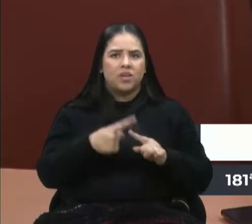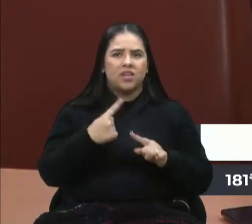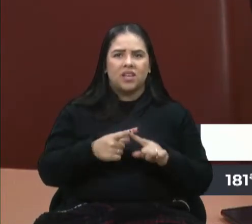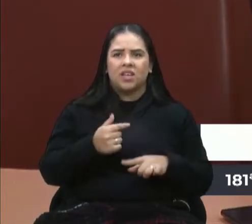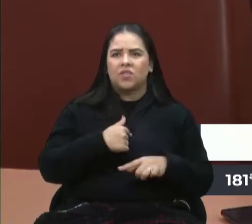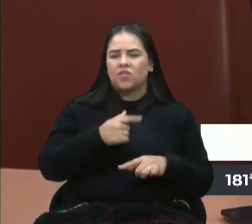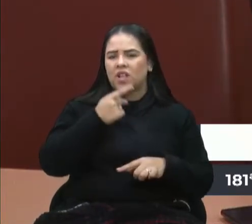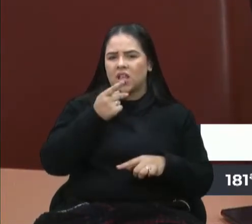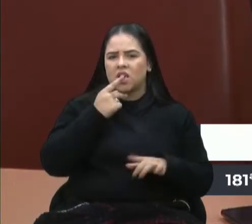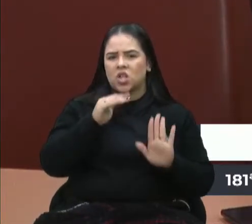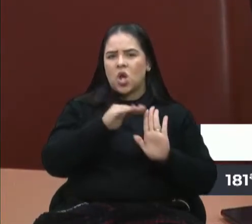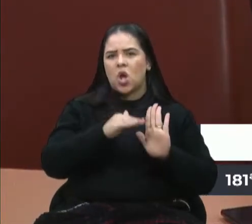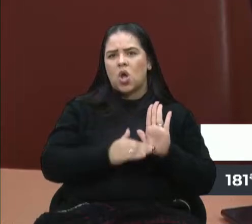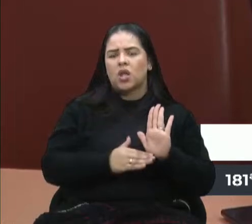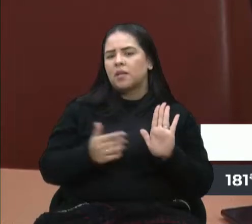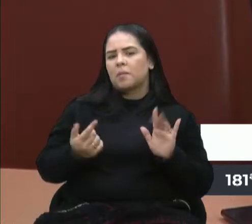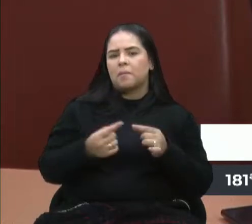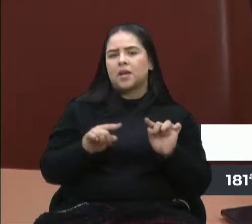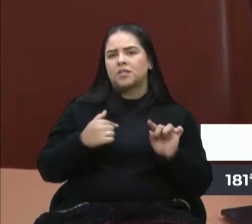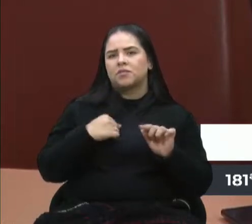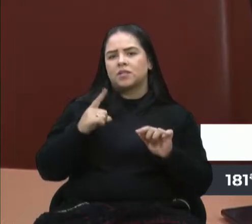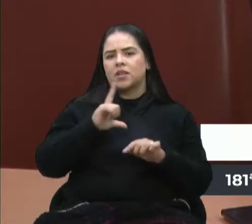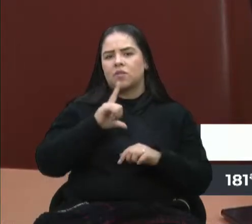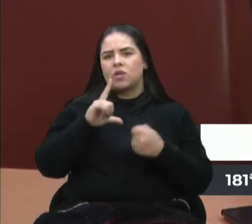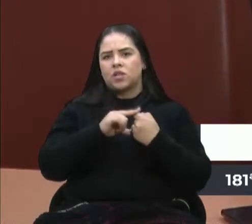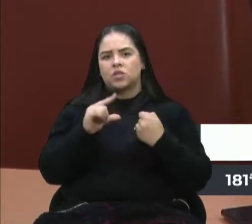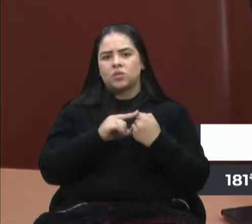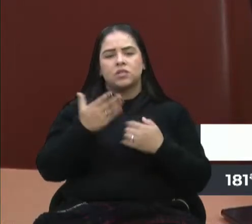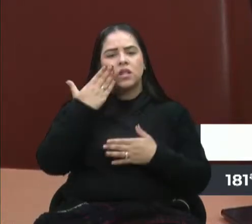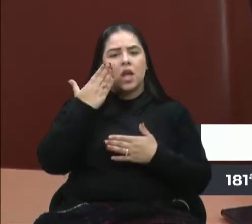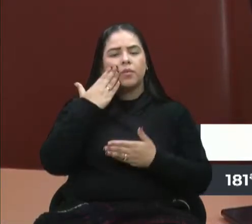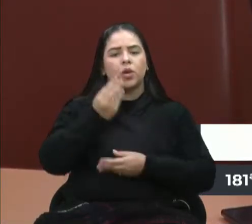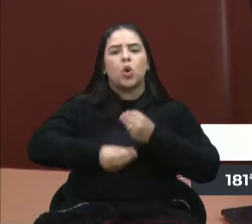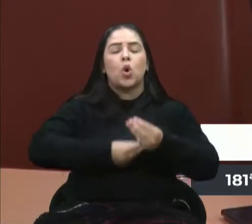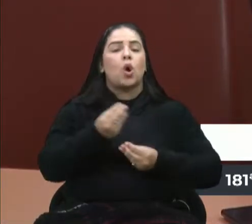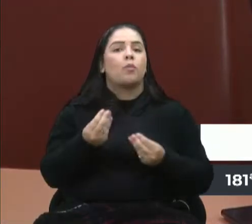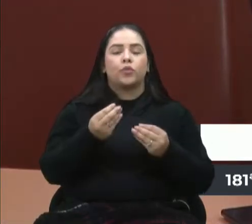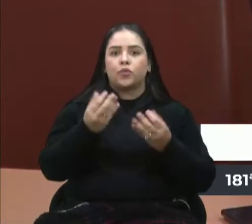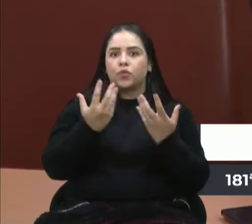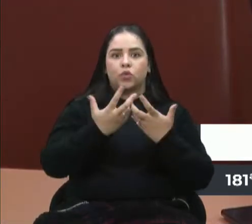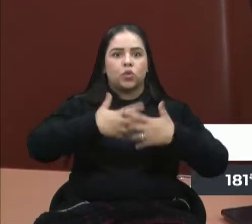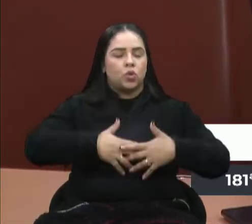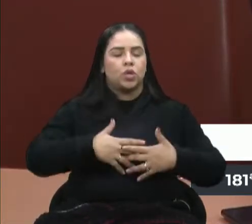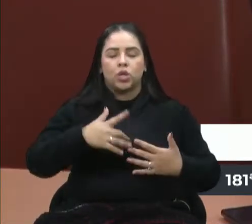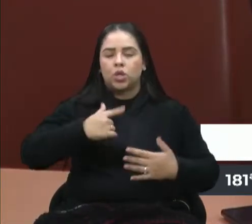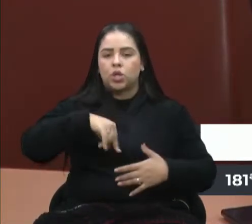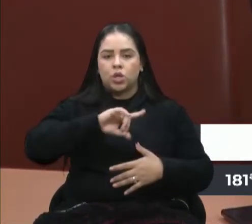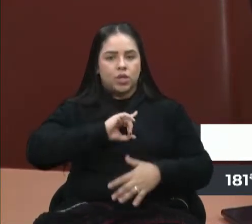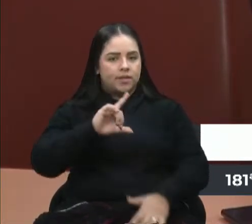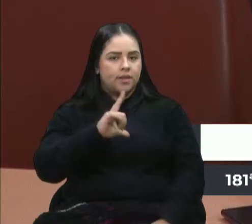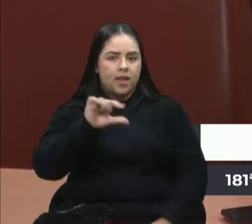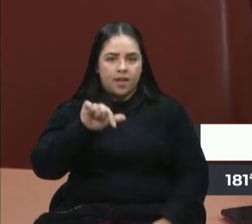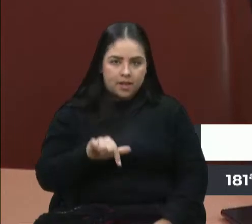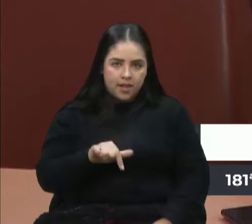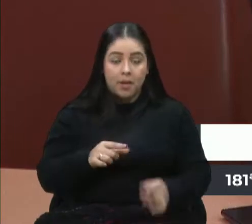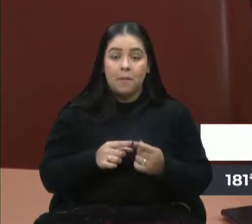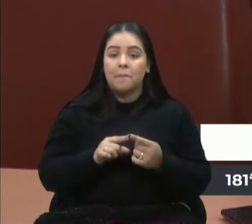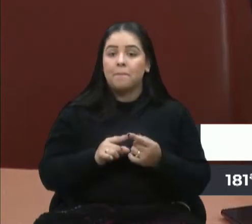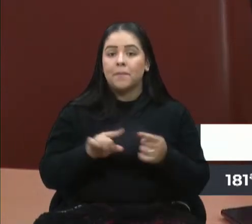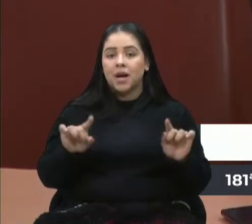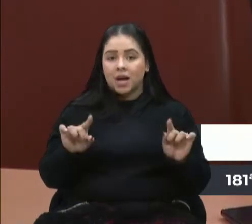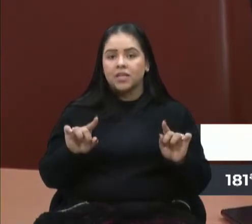da questão de ordem, mas eu já tenho o artigo e tudo mais, eu sei do corporativismo que existe aqui, que nós elegemos, né? Mas a gente entende essa